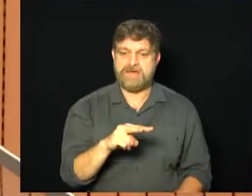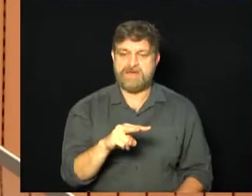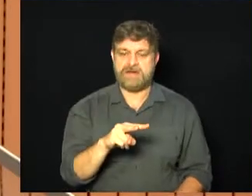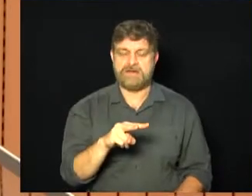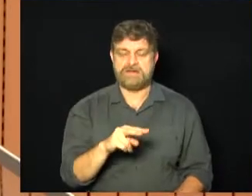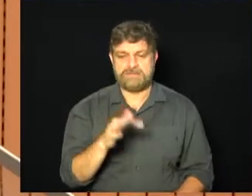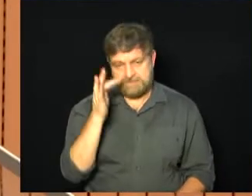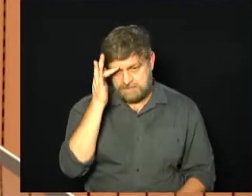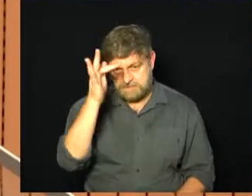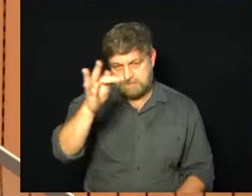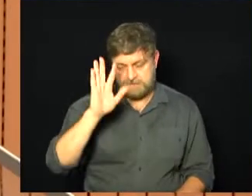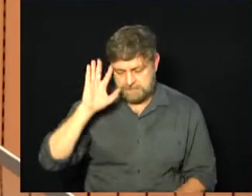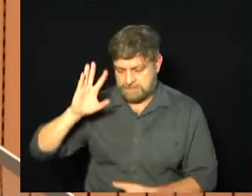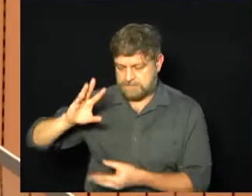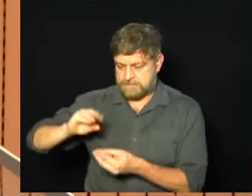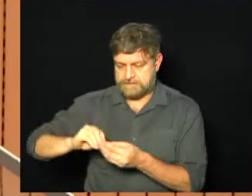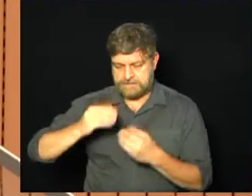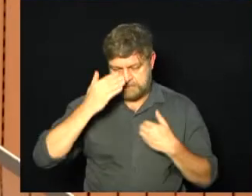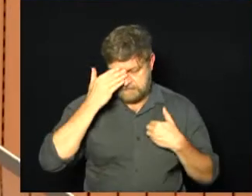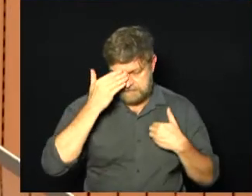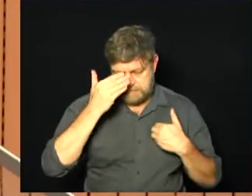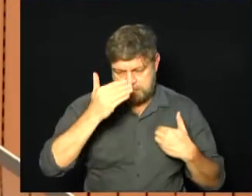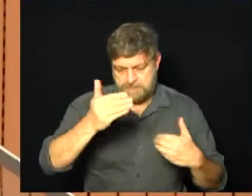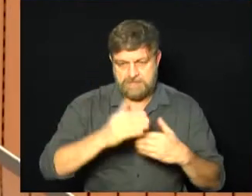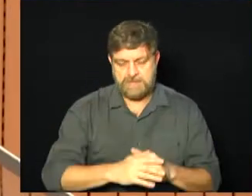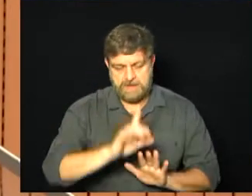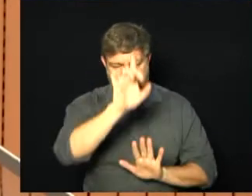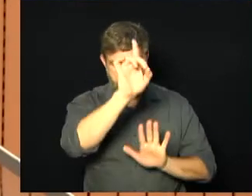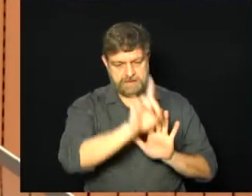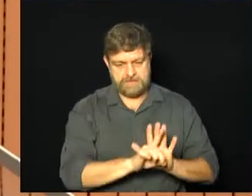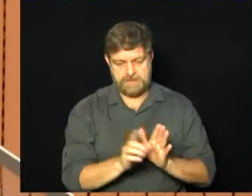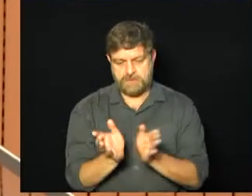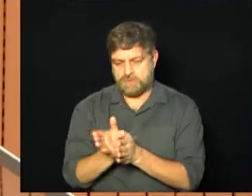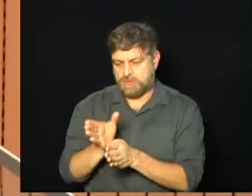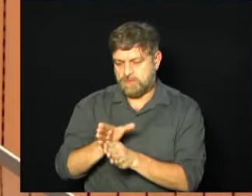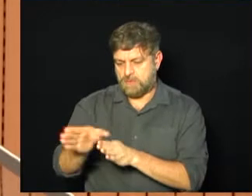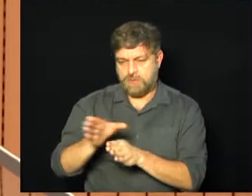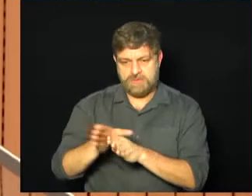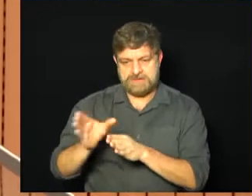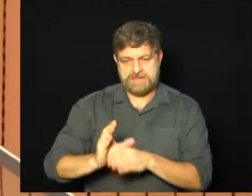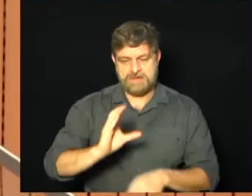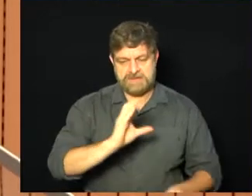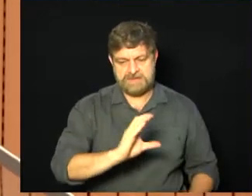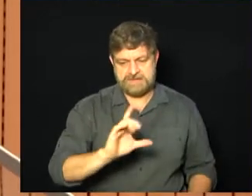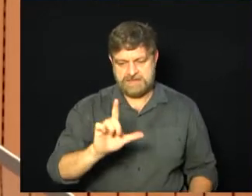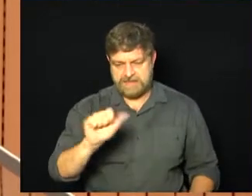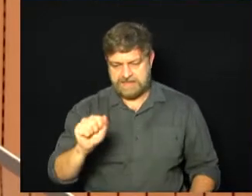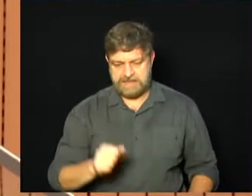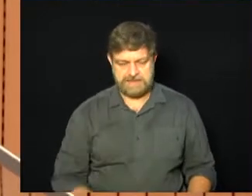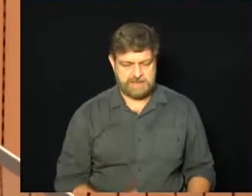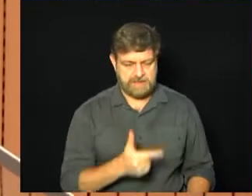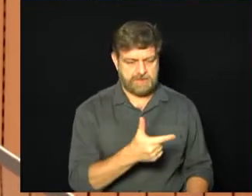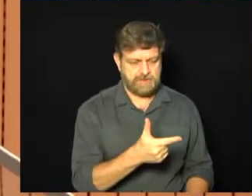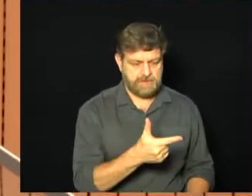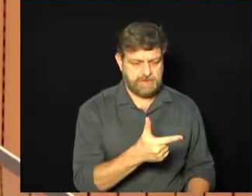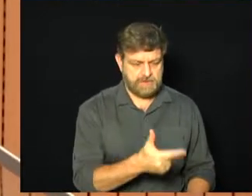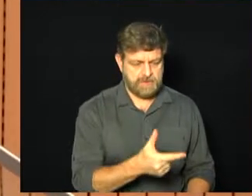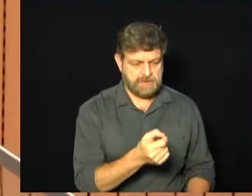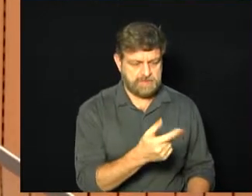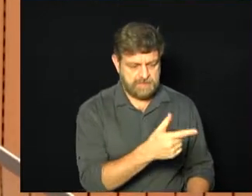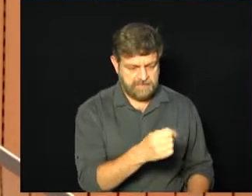Encerro estas palavras com agradecimentos aos diretores e conselheiros do CCLA desta gestão 2020 a